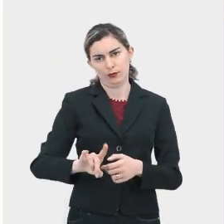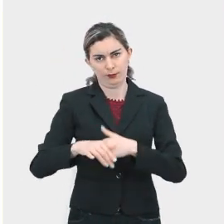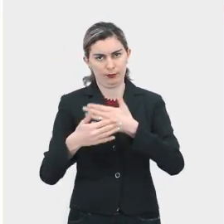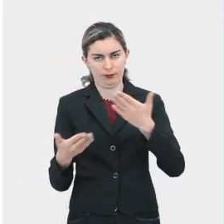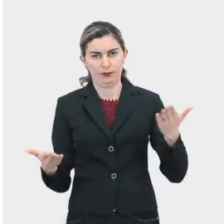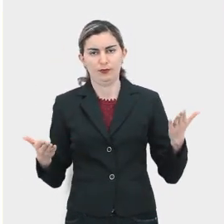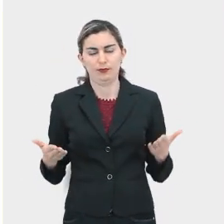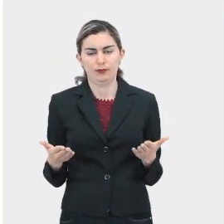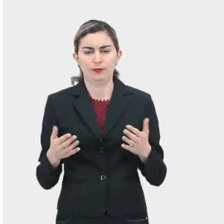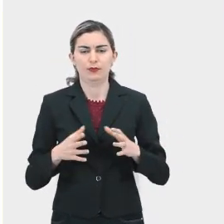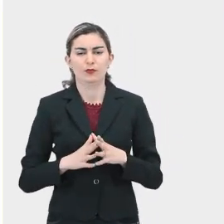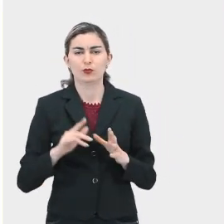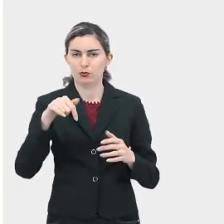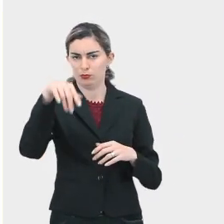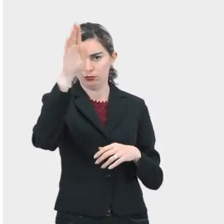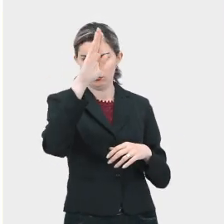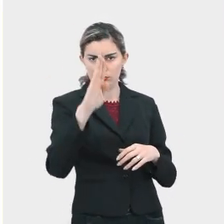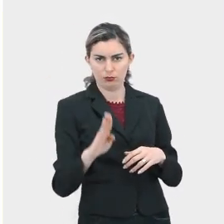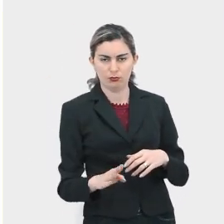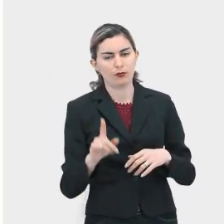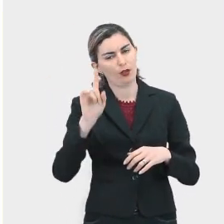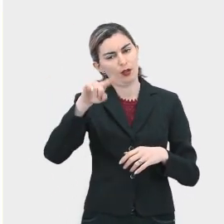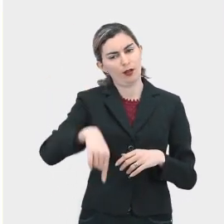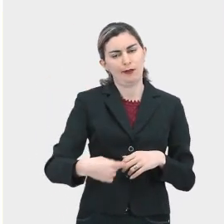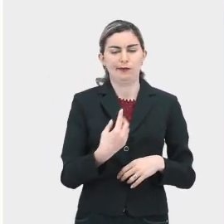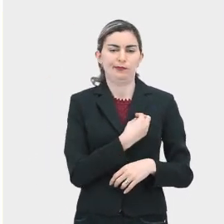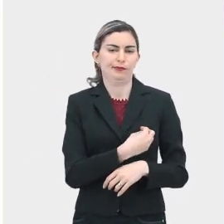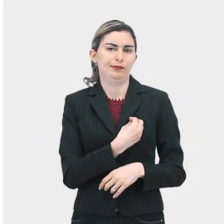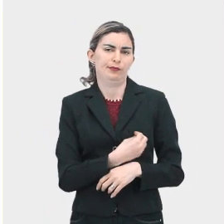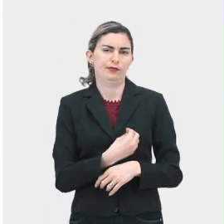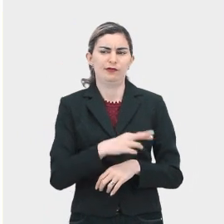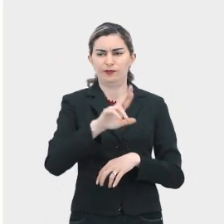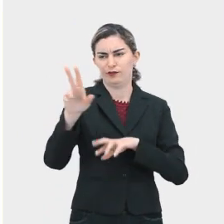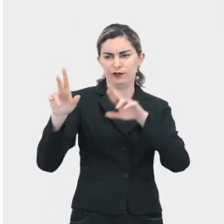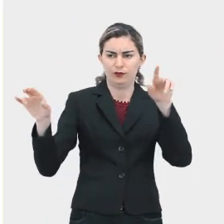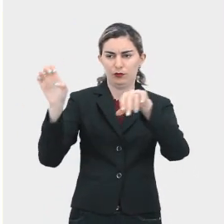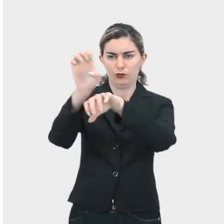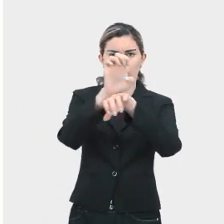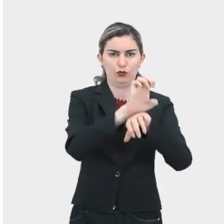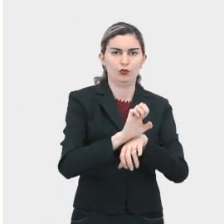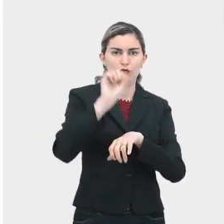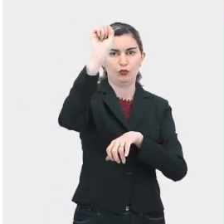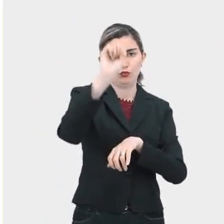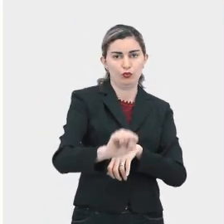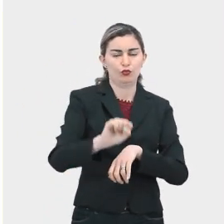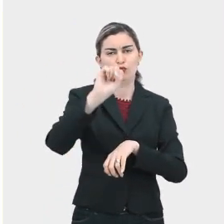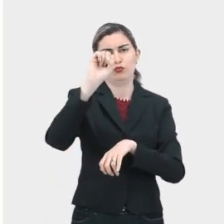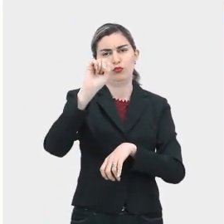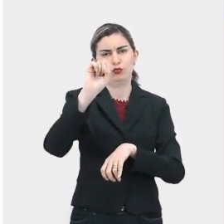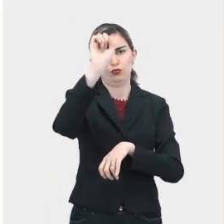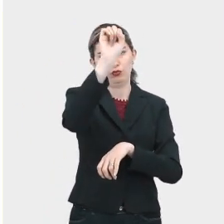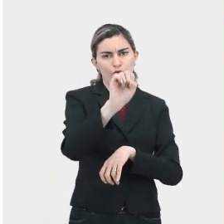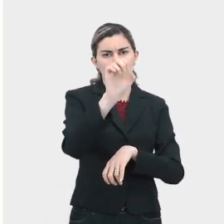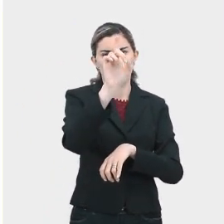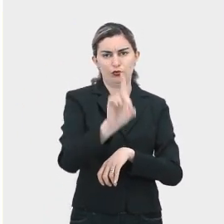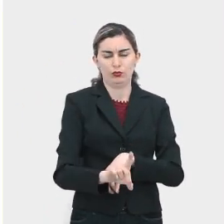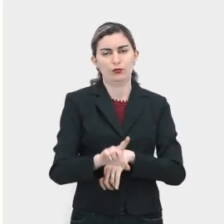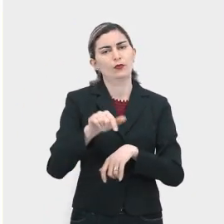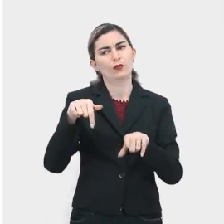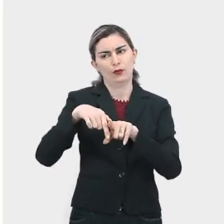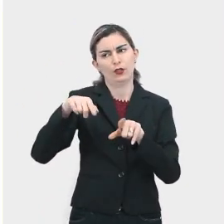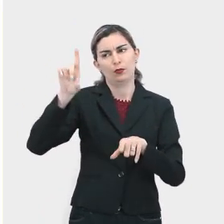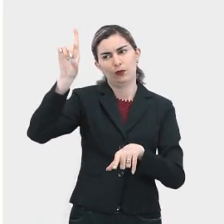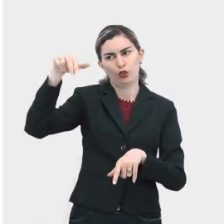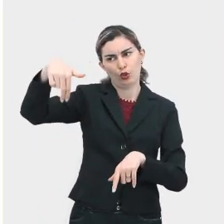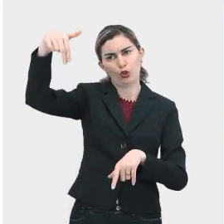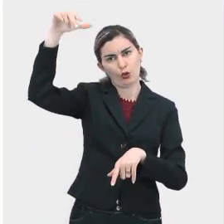No Brasil, é vivenciado em vários estados do Sul e do Sudeste, bem como aqui no Nordeste também. Aqui